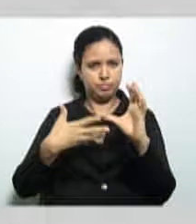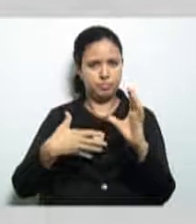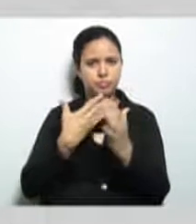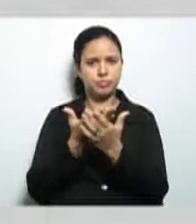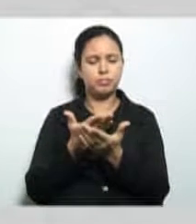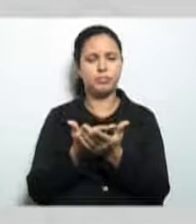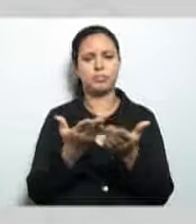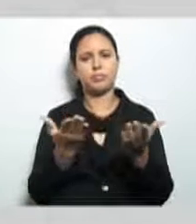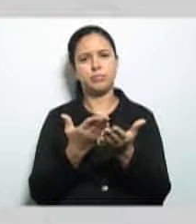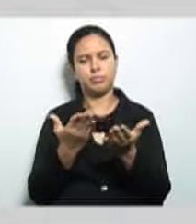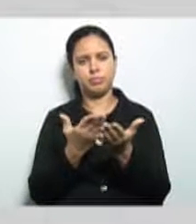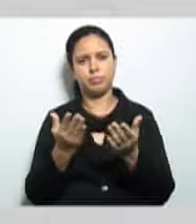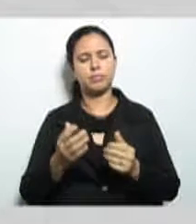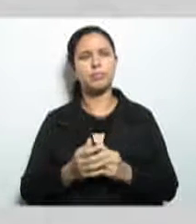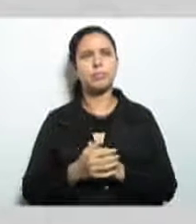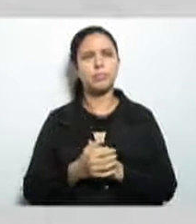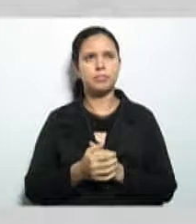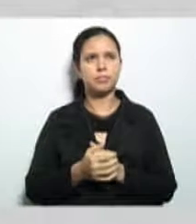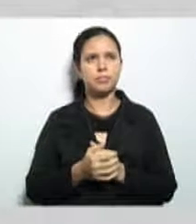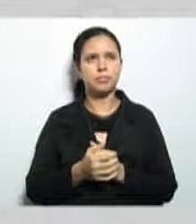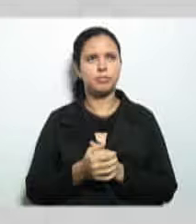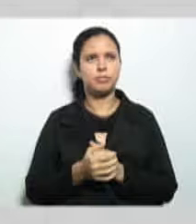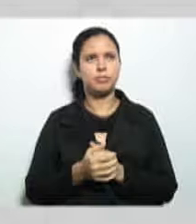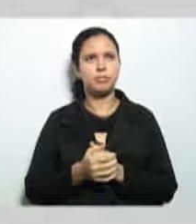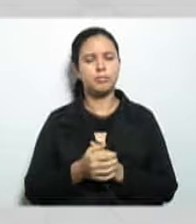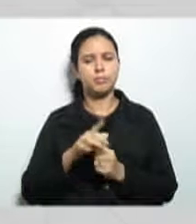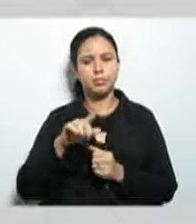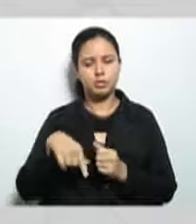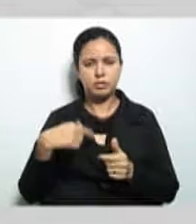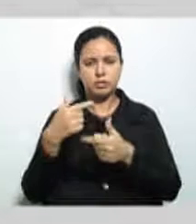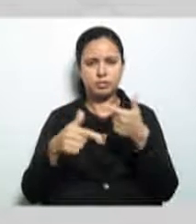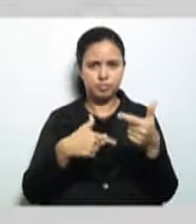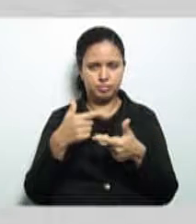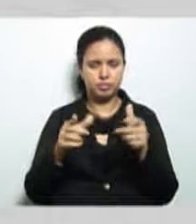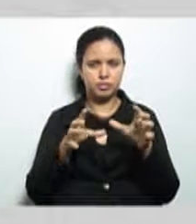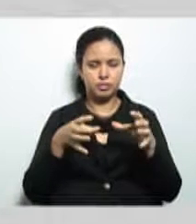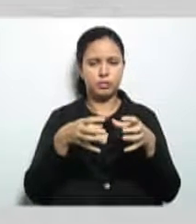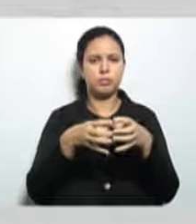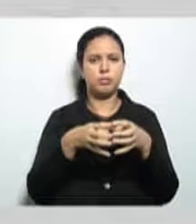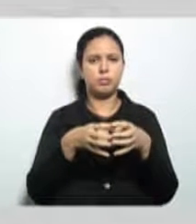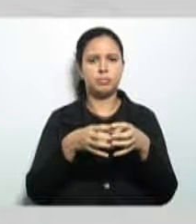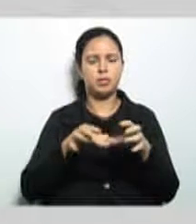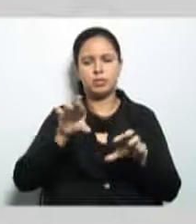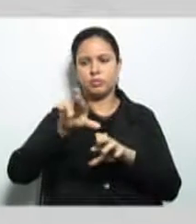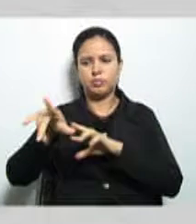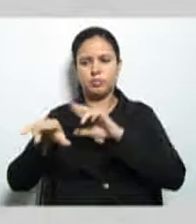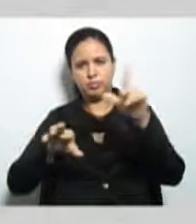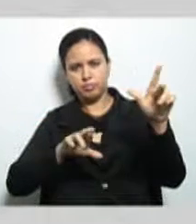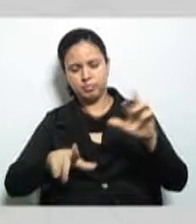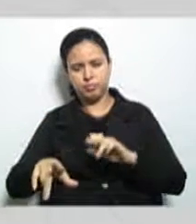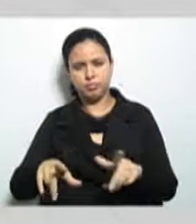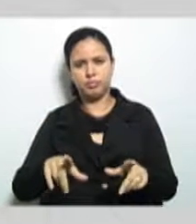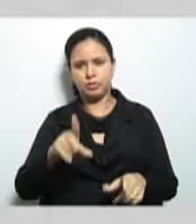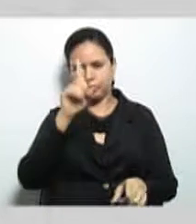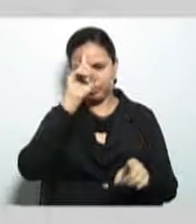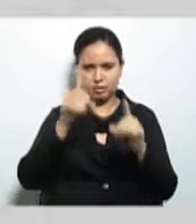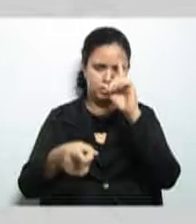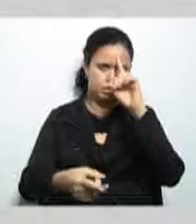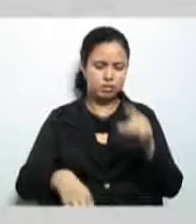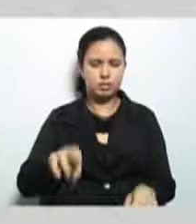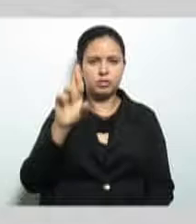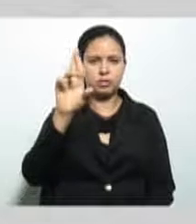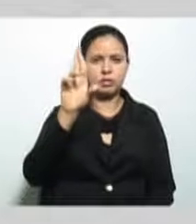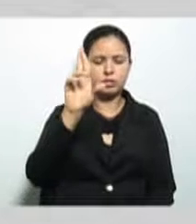deste modo de produção. O trabalho era realizado coletivamente, não tinha diferença, ninguém era patrão, ninguém